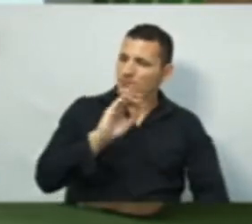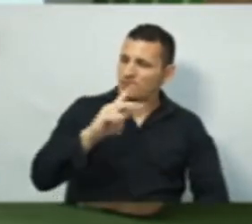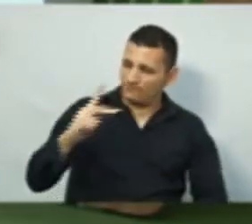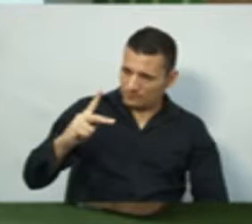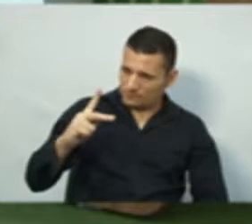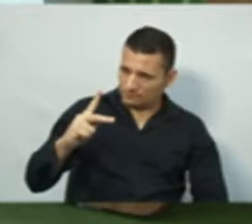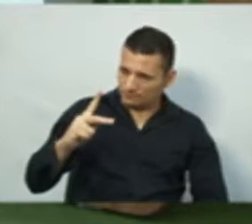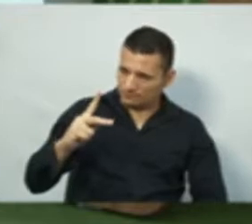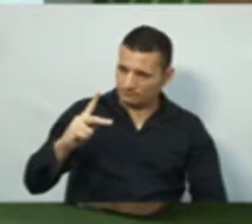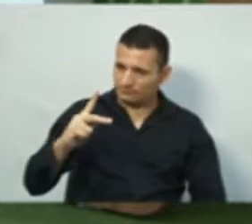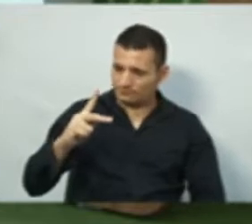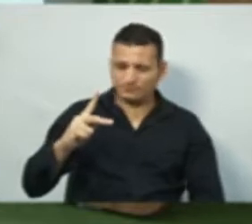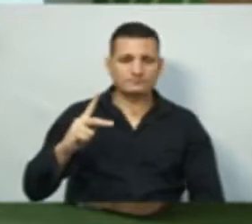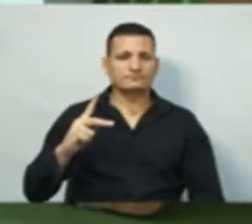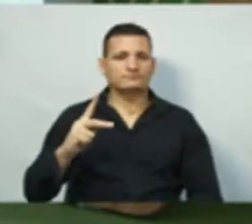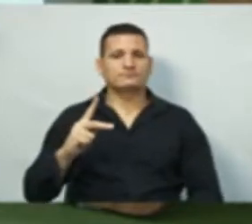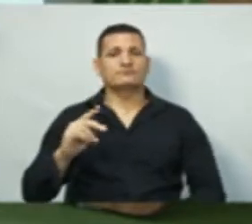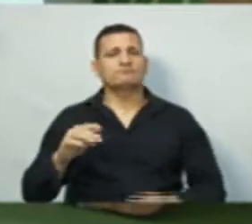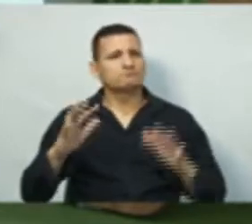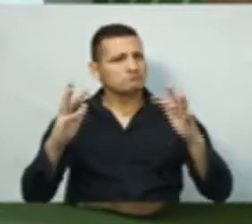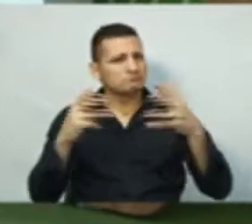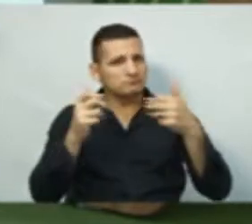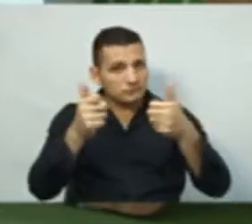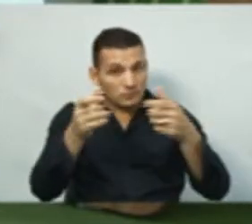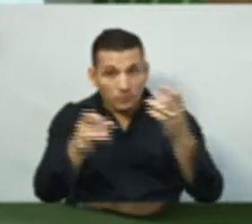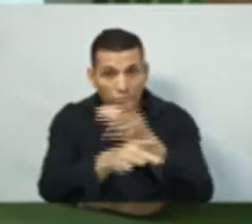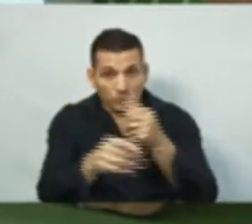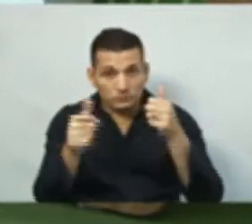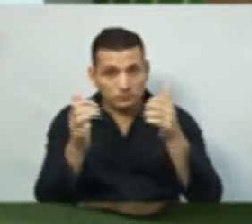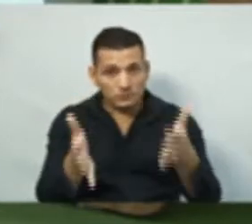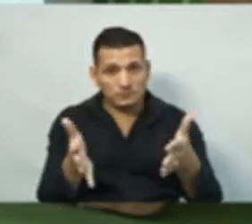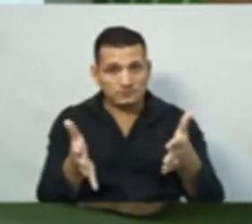cooperativismo. Todos já disseram?